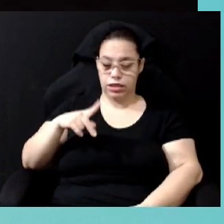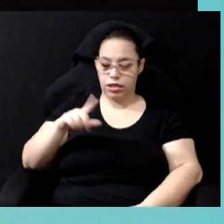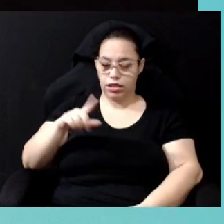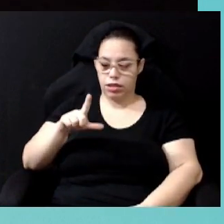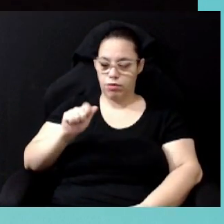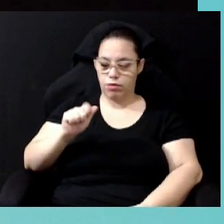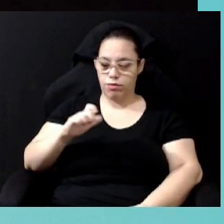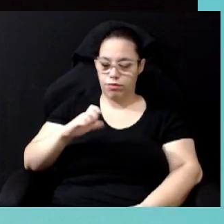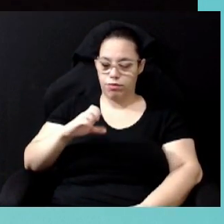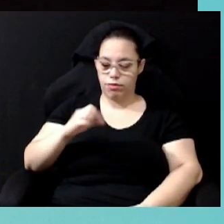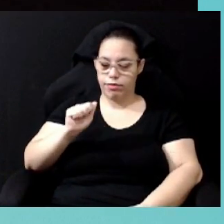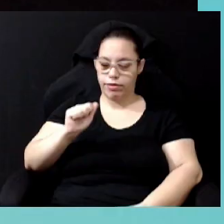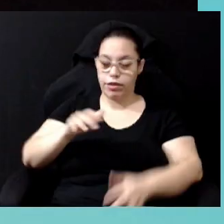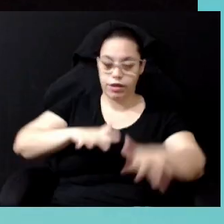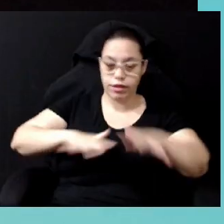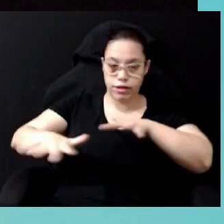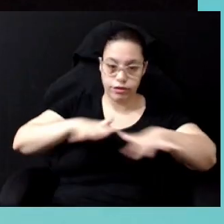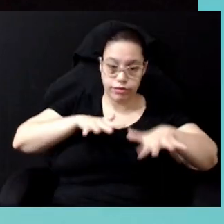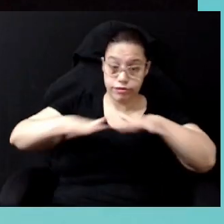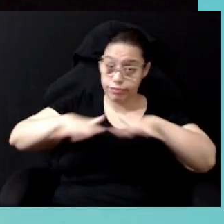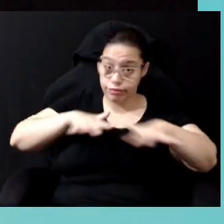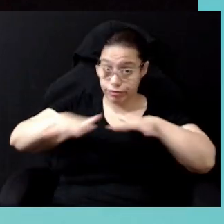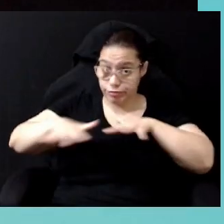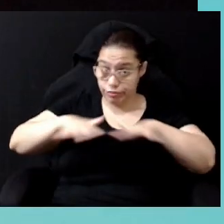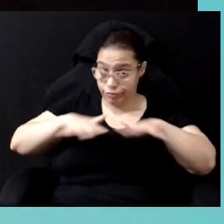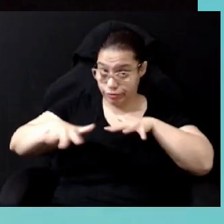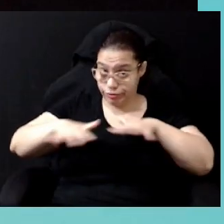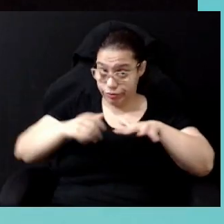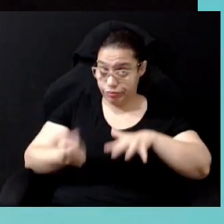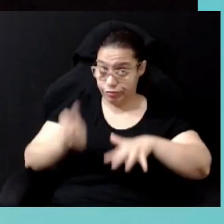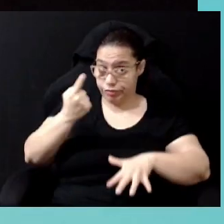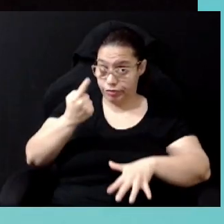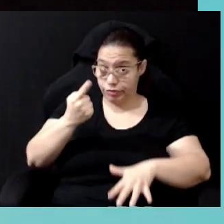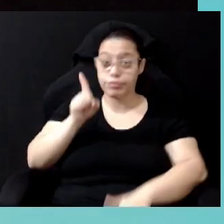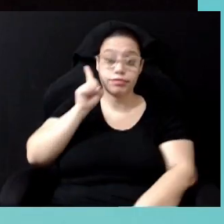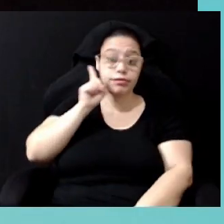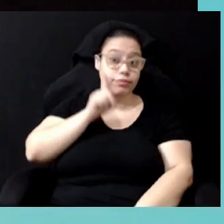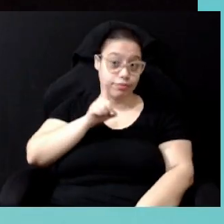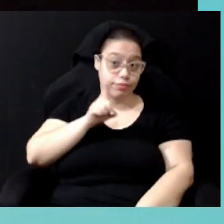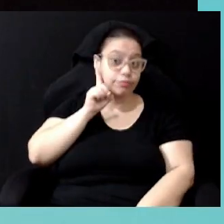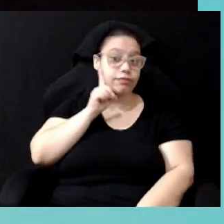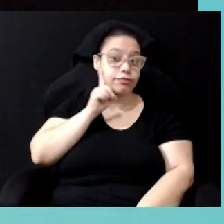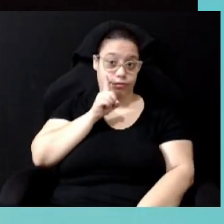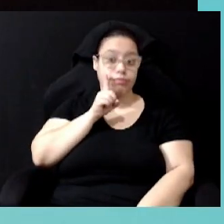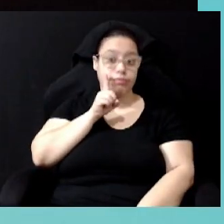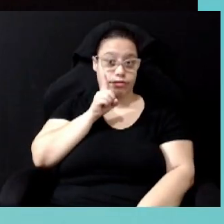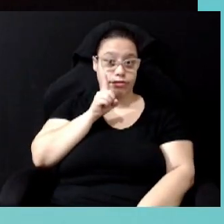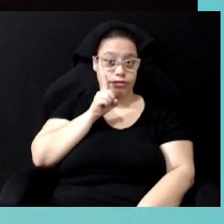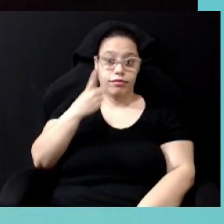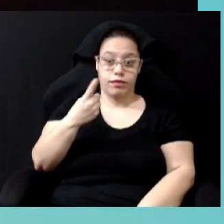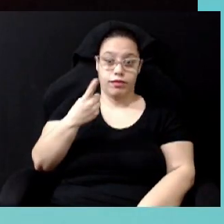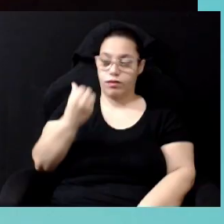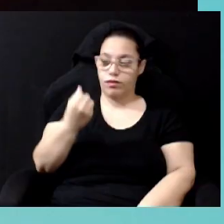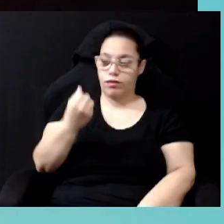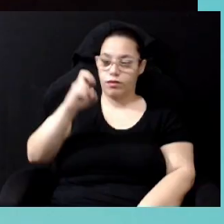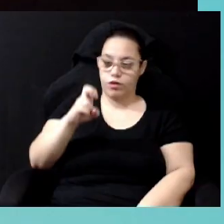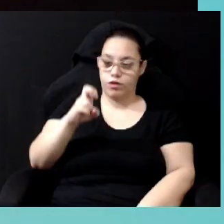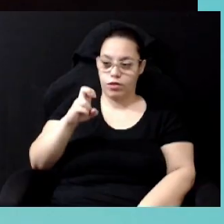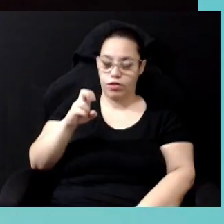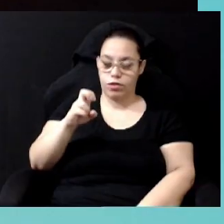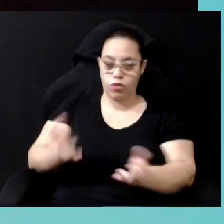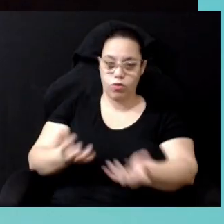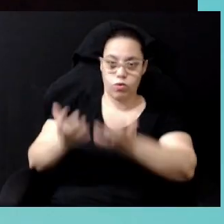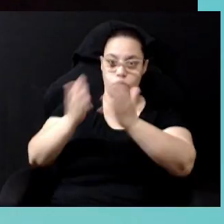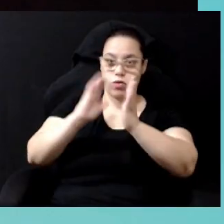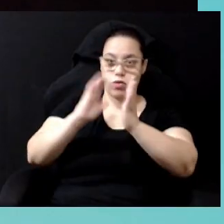decorrência das placas tectônicas, onde o território está acomodado. O primeiro deles é os Estados Unidos, que tem